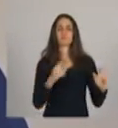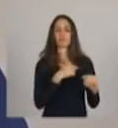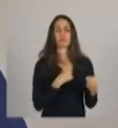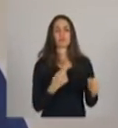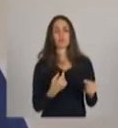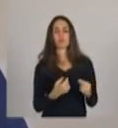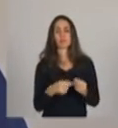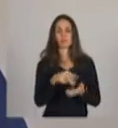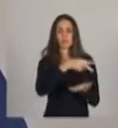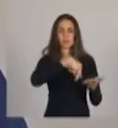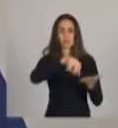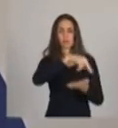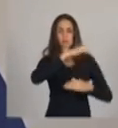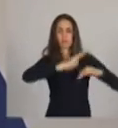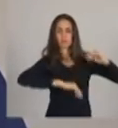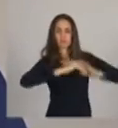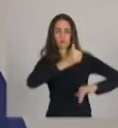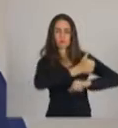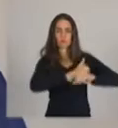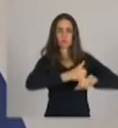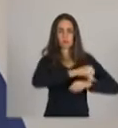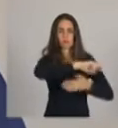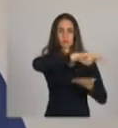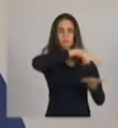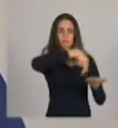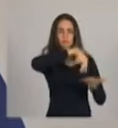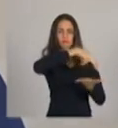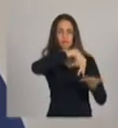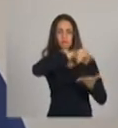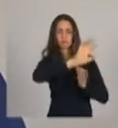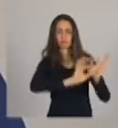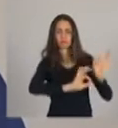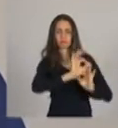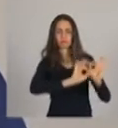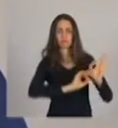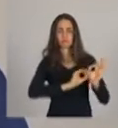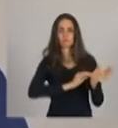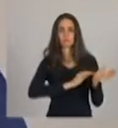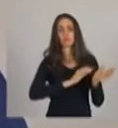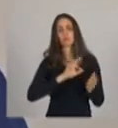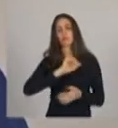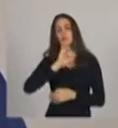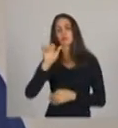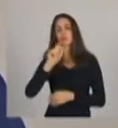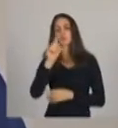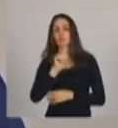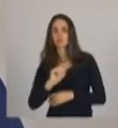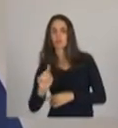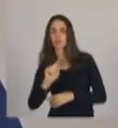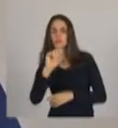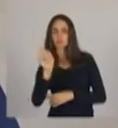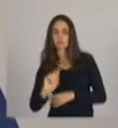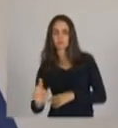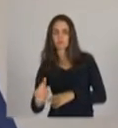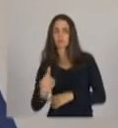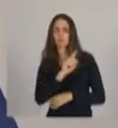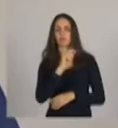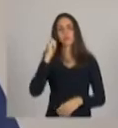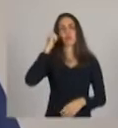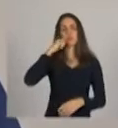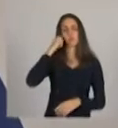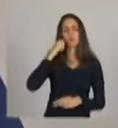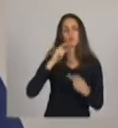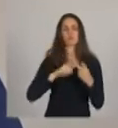produtor, coreógrafo, bailarino, de jazz, ator e também foi